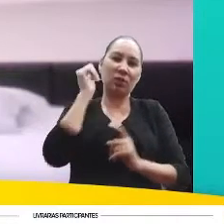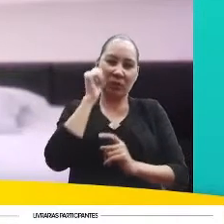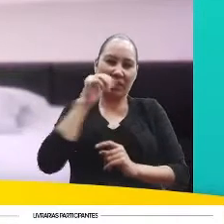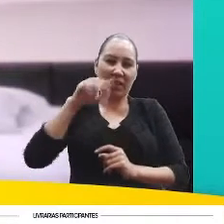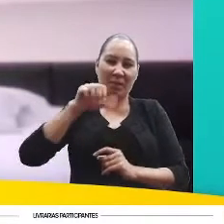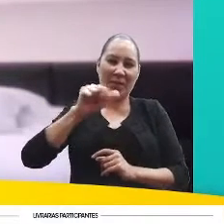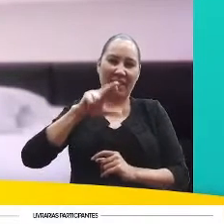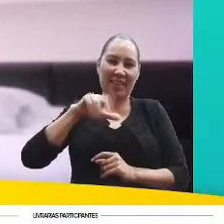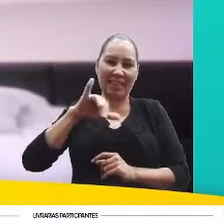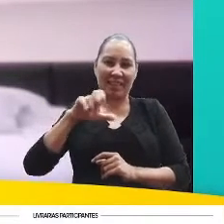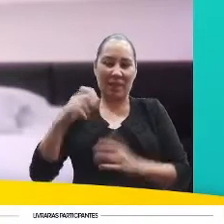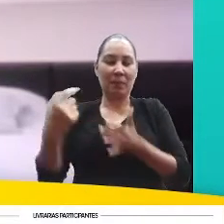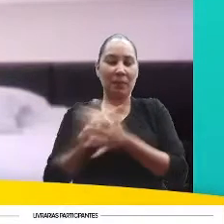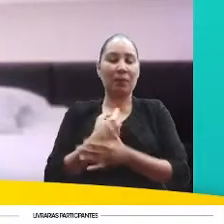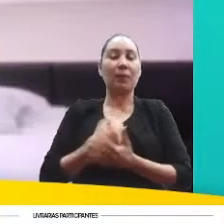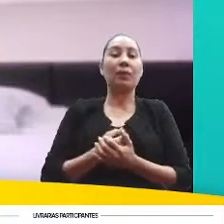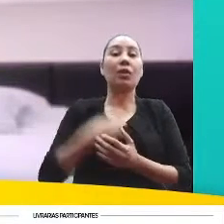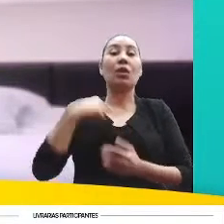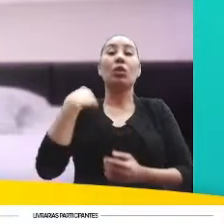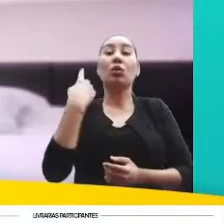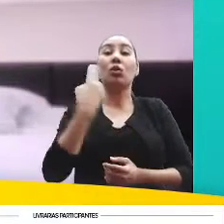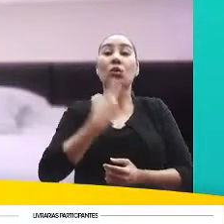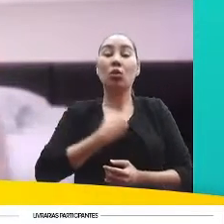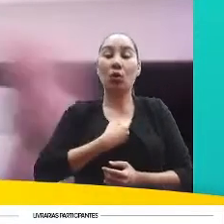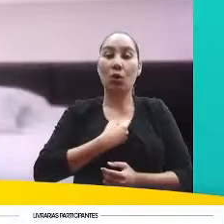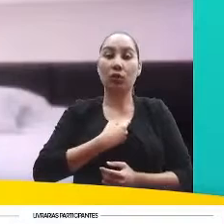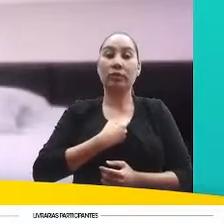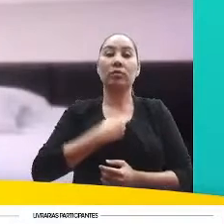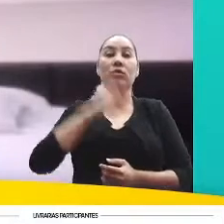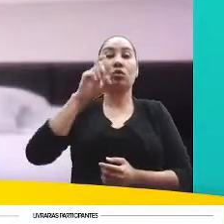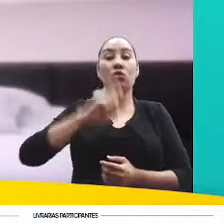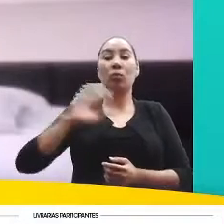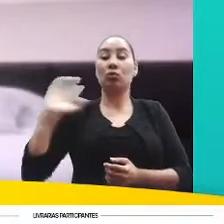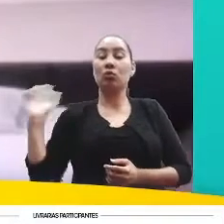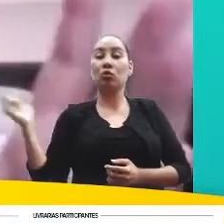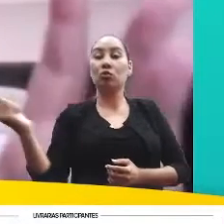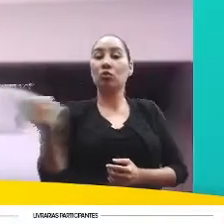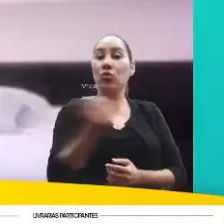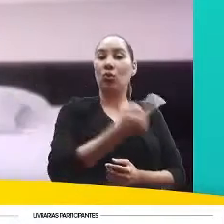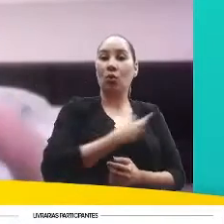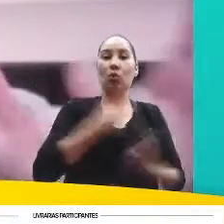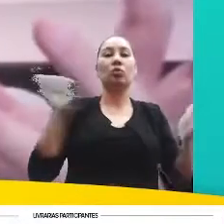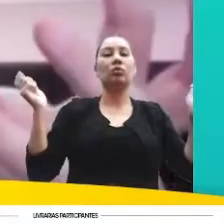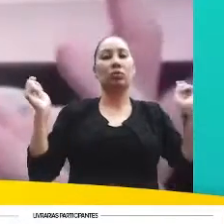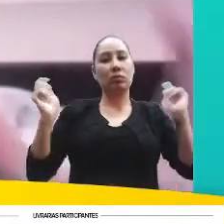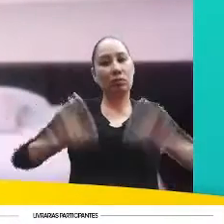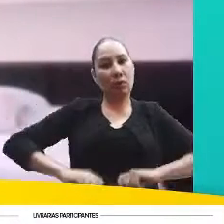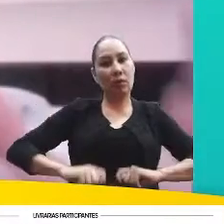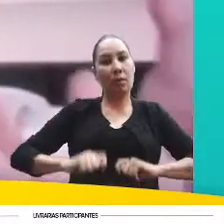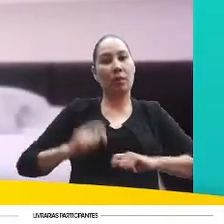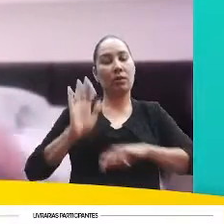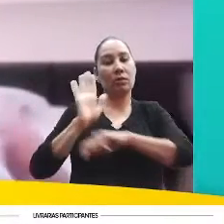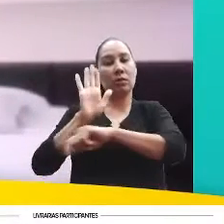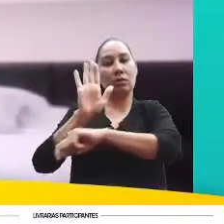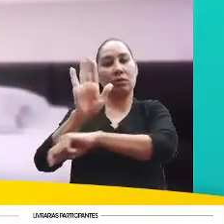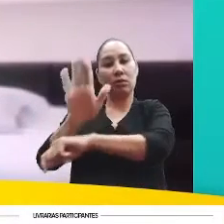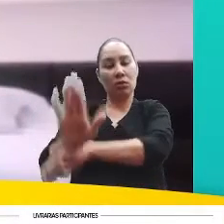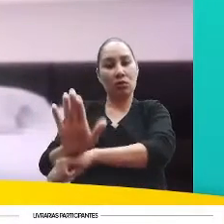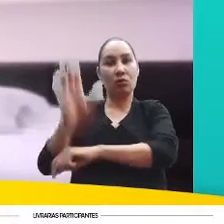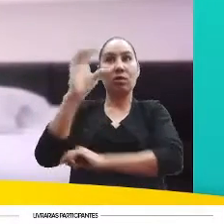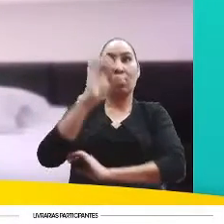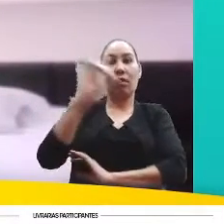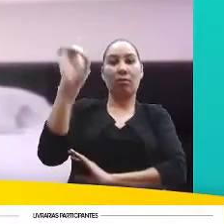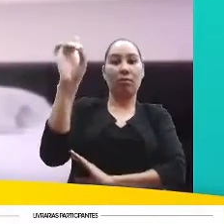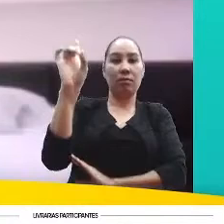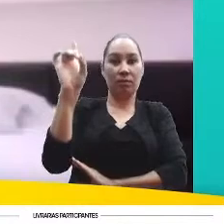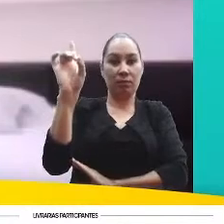seguinte: nós somos todos capazes de auxiliar a obra do